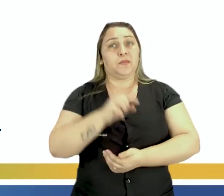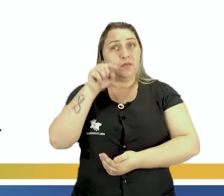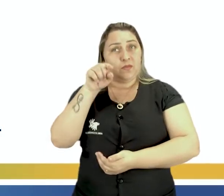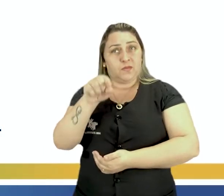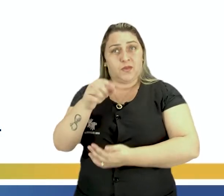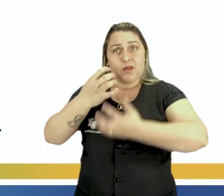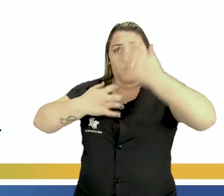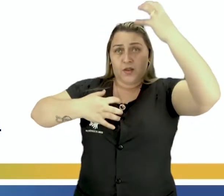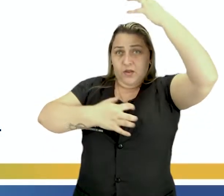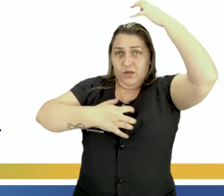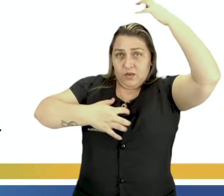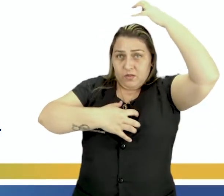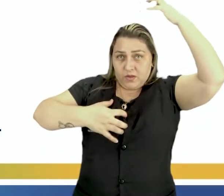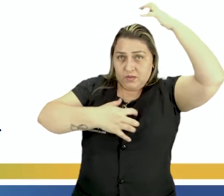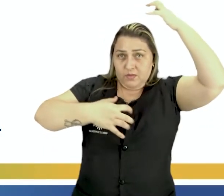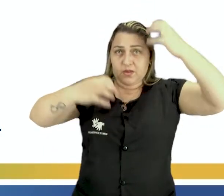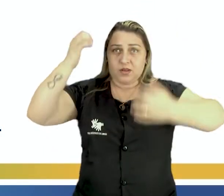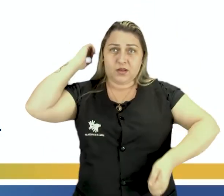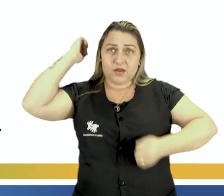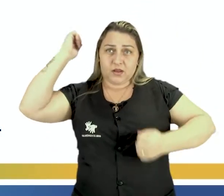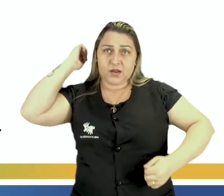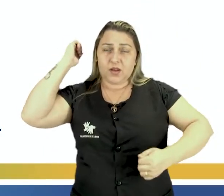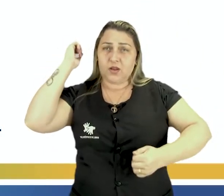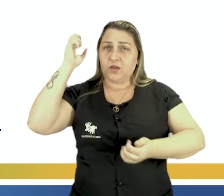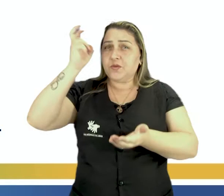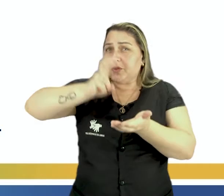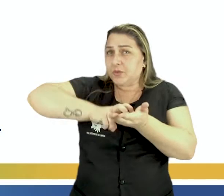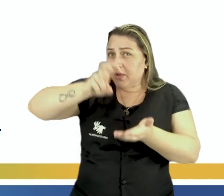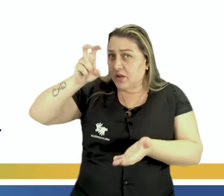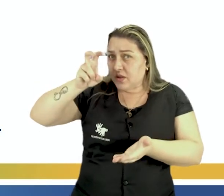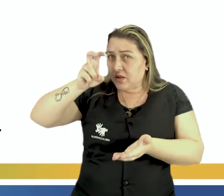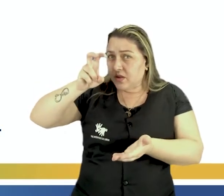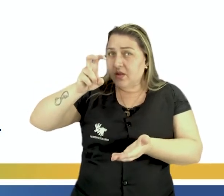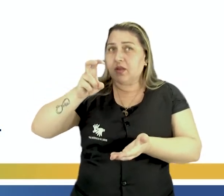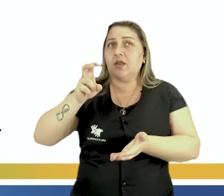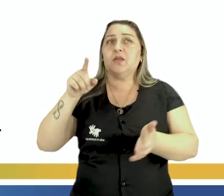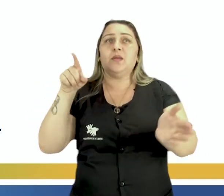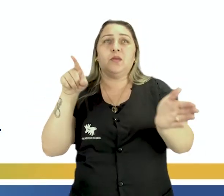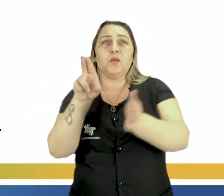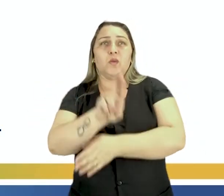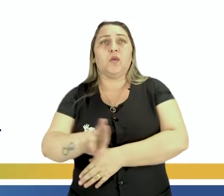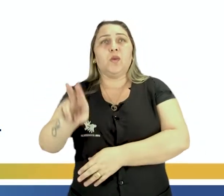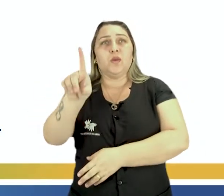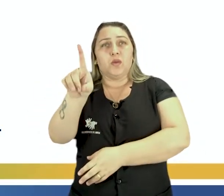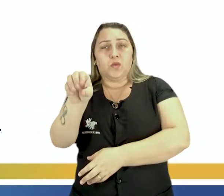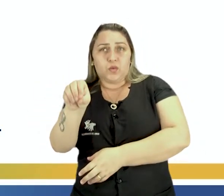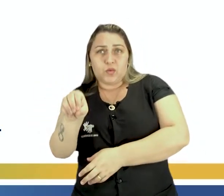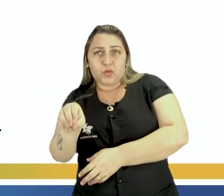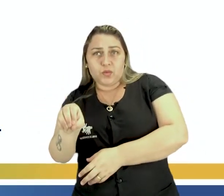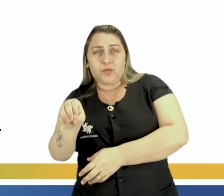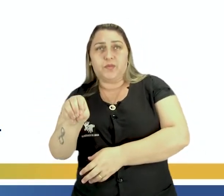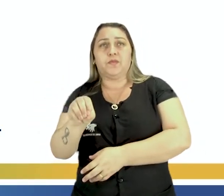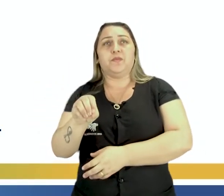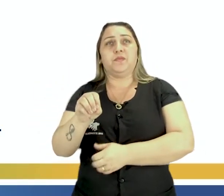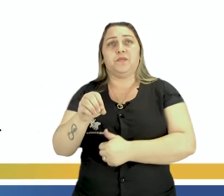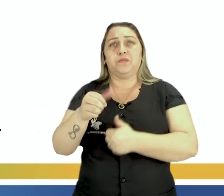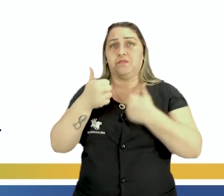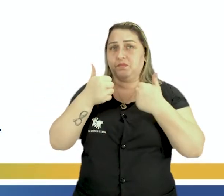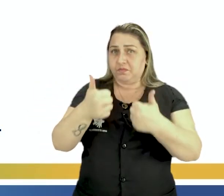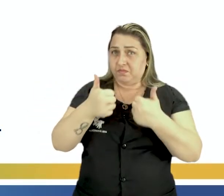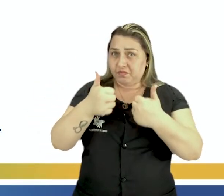Você toma banho pela manhã? Então, nós usamos o verbo auxiliar do para fazer essa pergunta, ok? A resposta